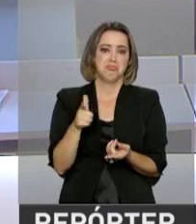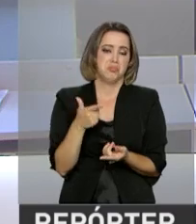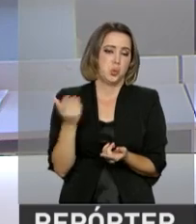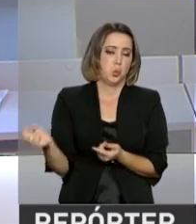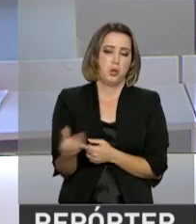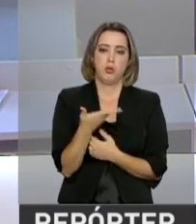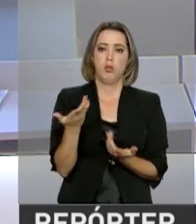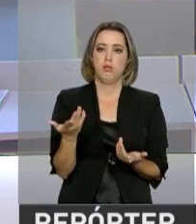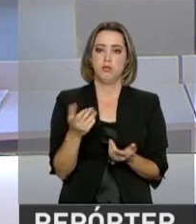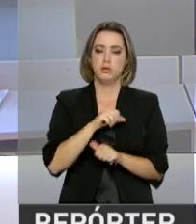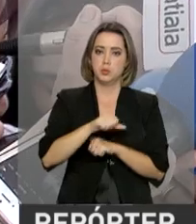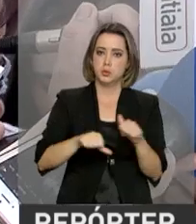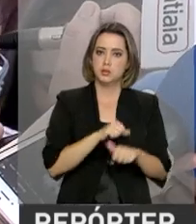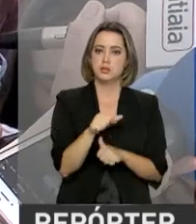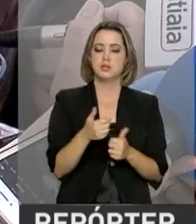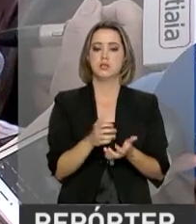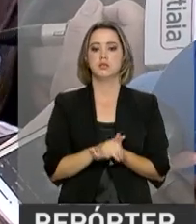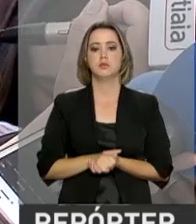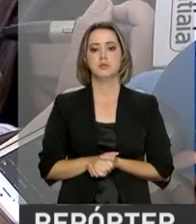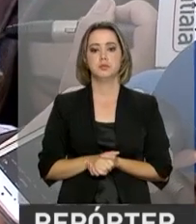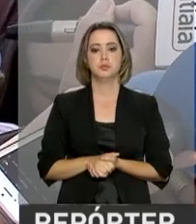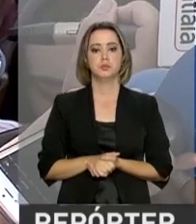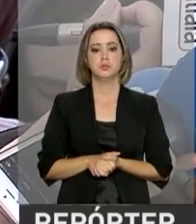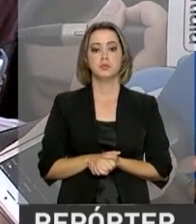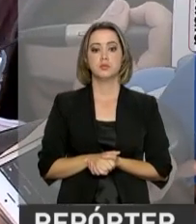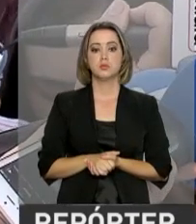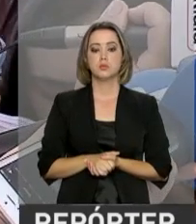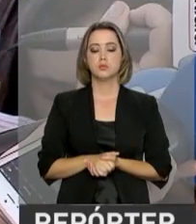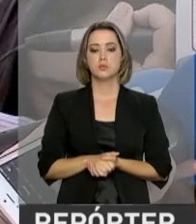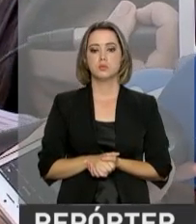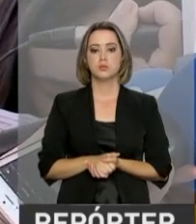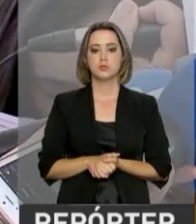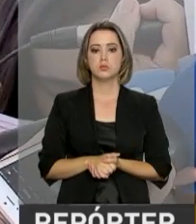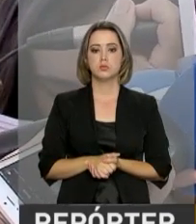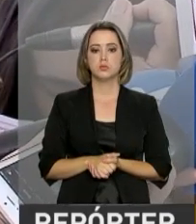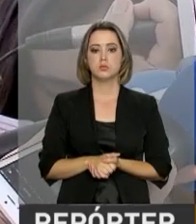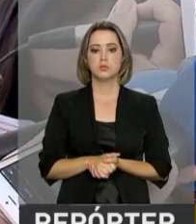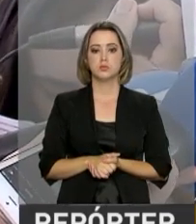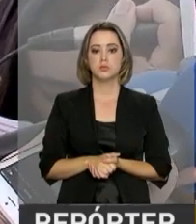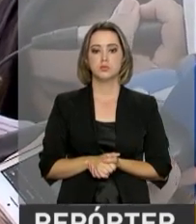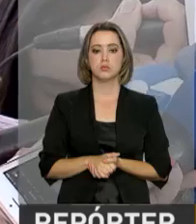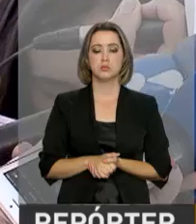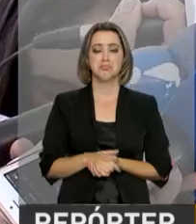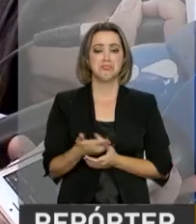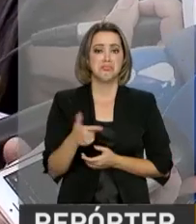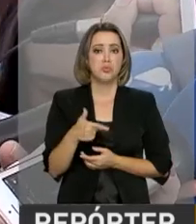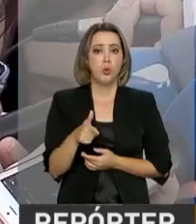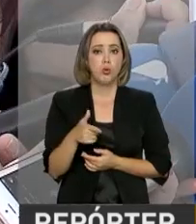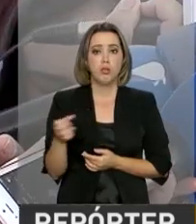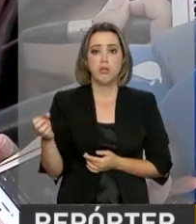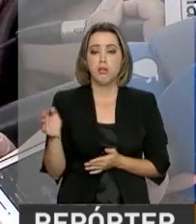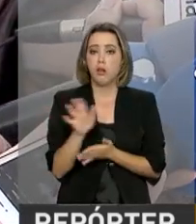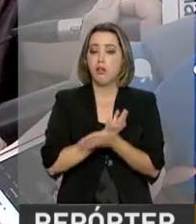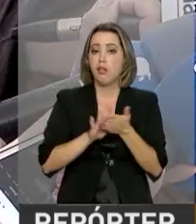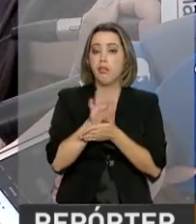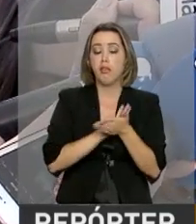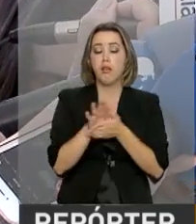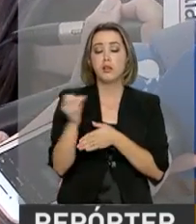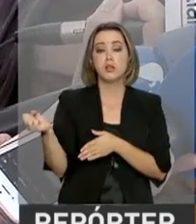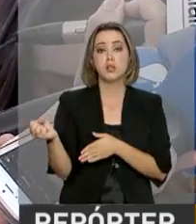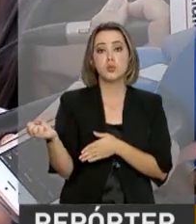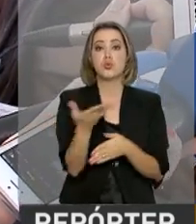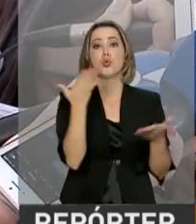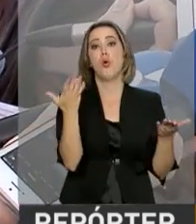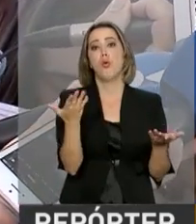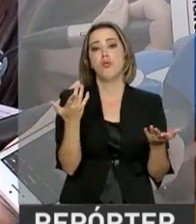sugere novidades. Não estamos fazendo absolutamente nada de novo. Quando se diz que não tem